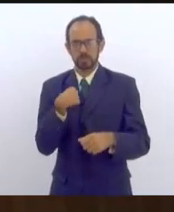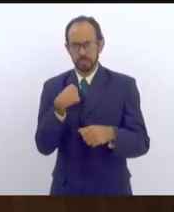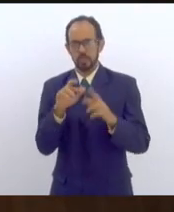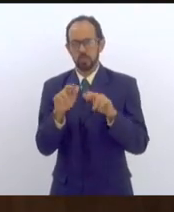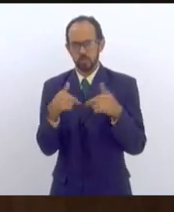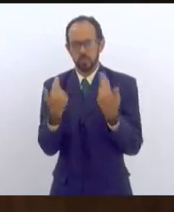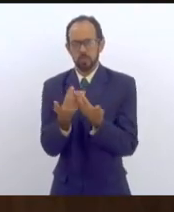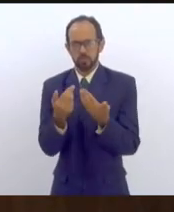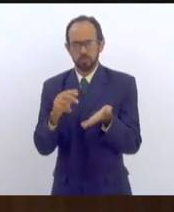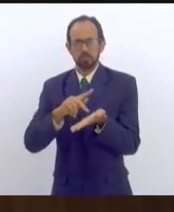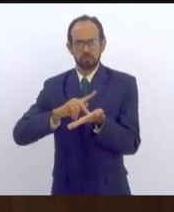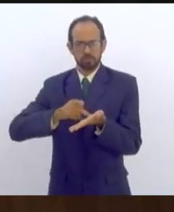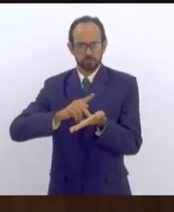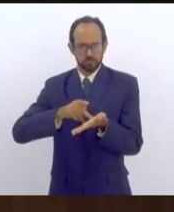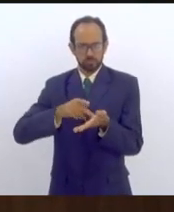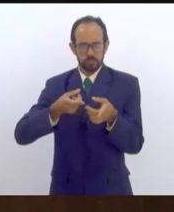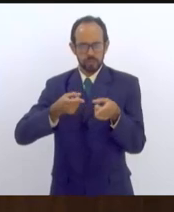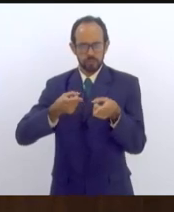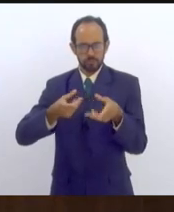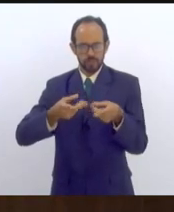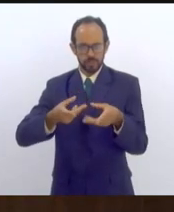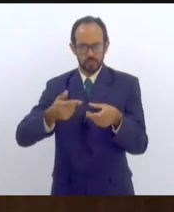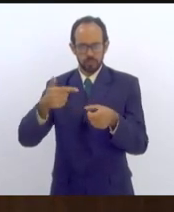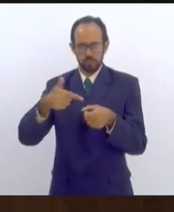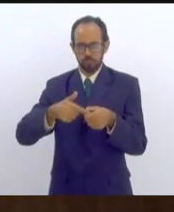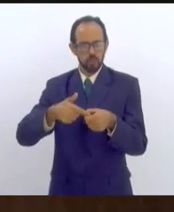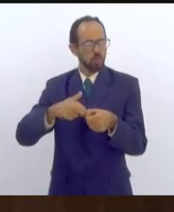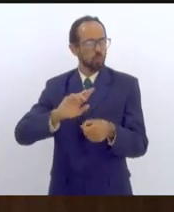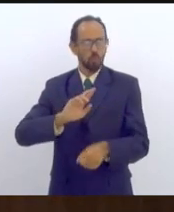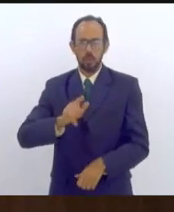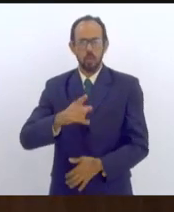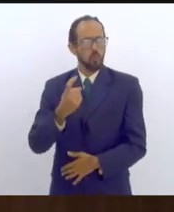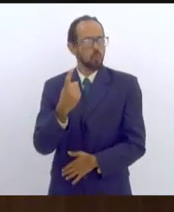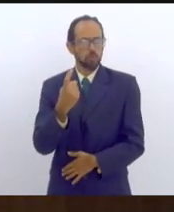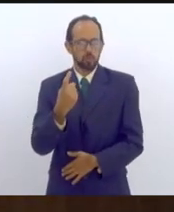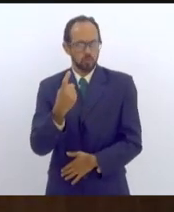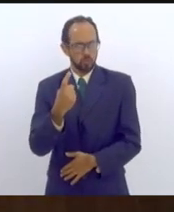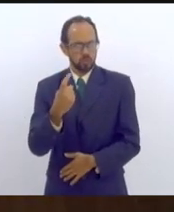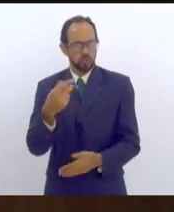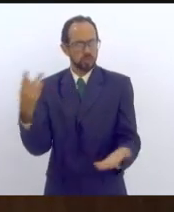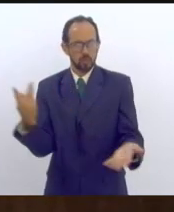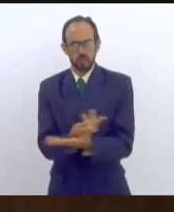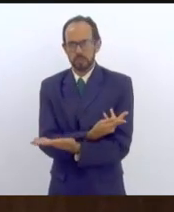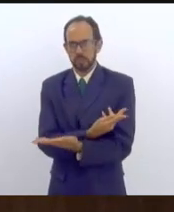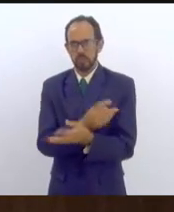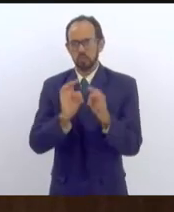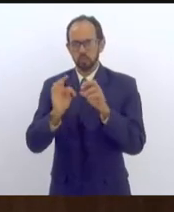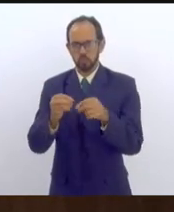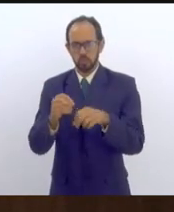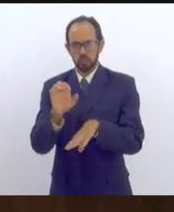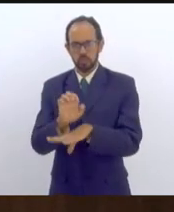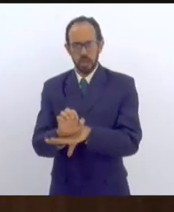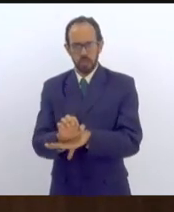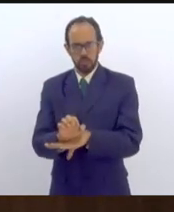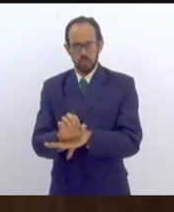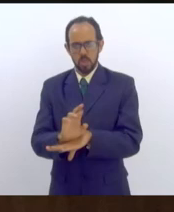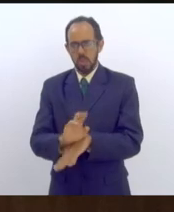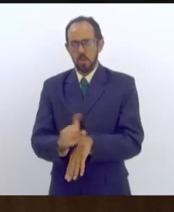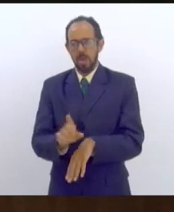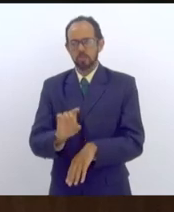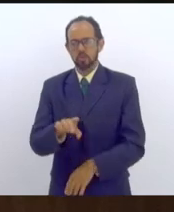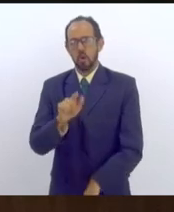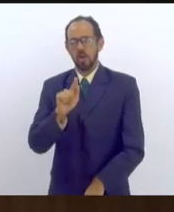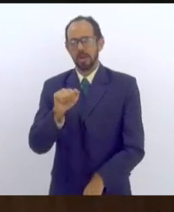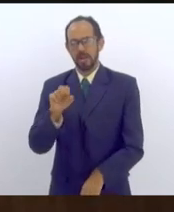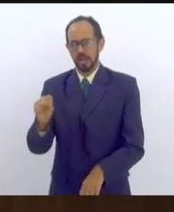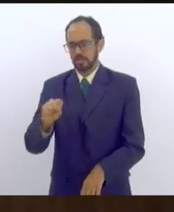sindicato da revenda no nosso estado, não é único, isso está se espalhando para o estado. E não é só na área de gás não,